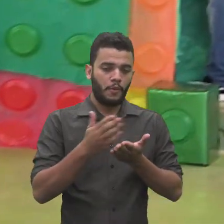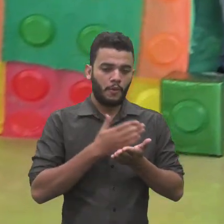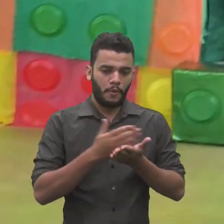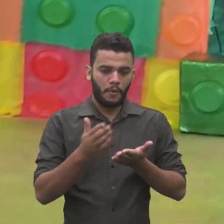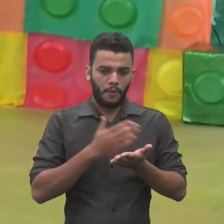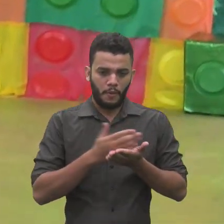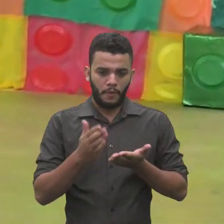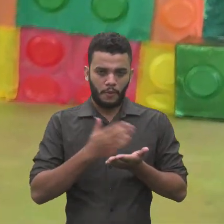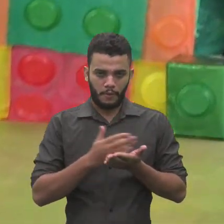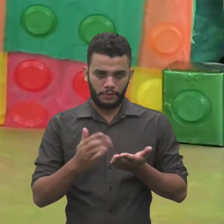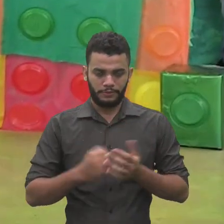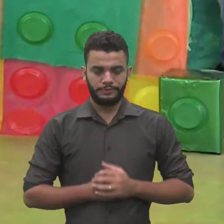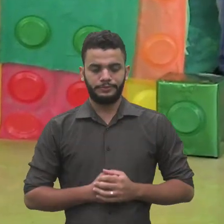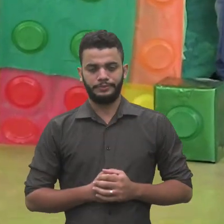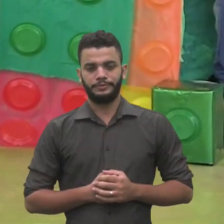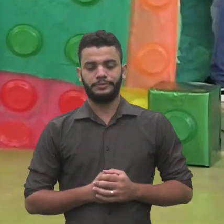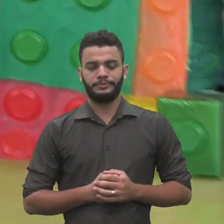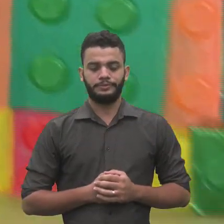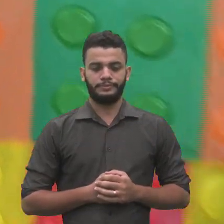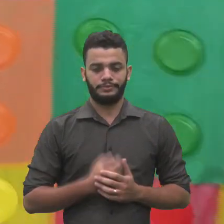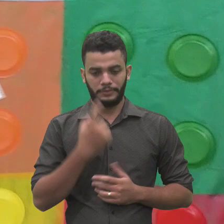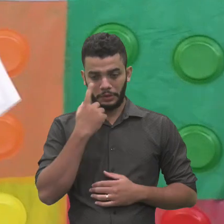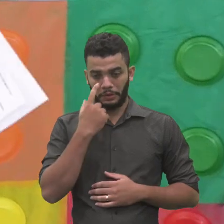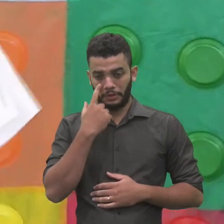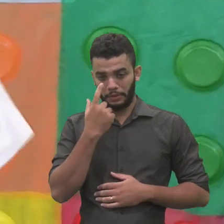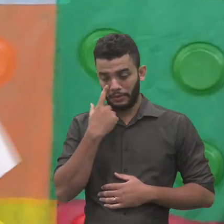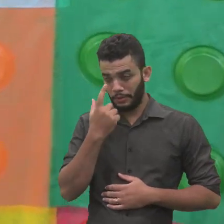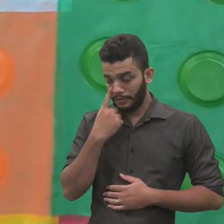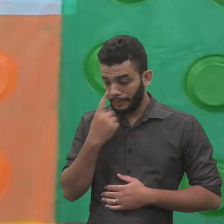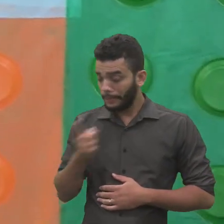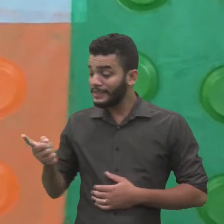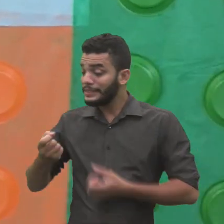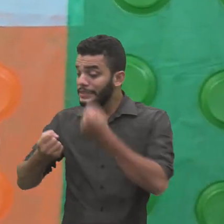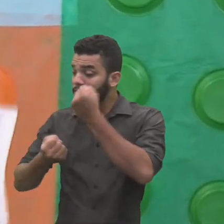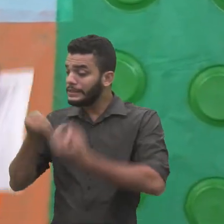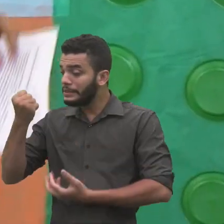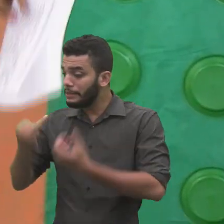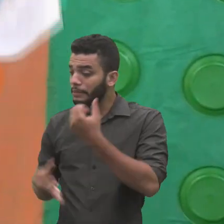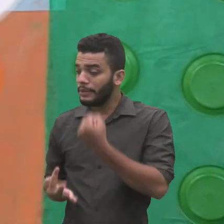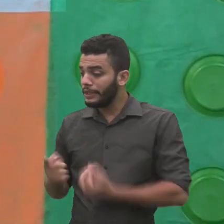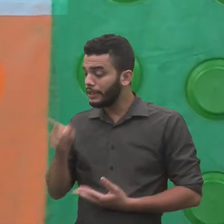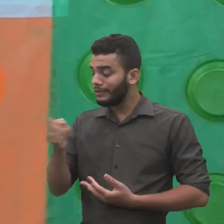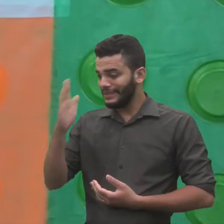esse projeto? Fala pra nós, o que você entendeu desse projeto,